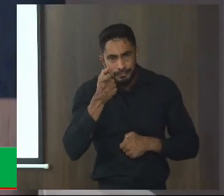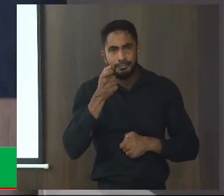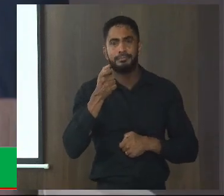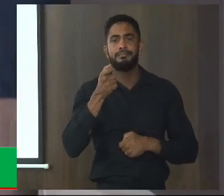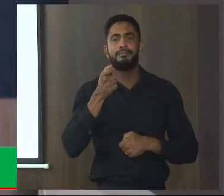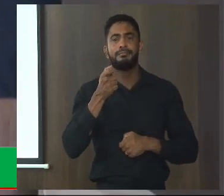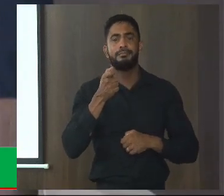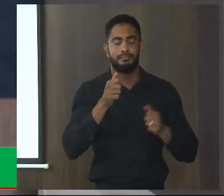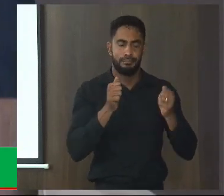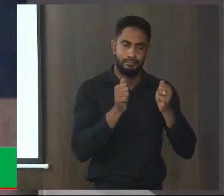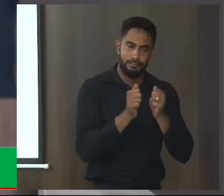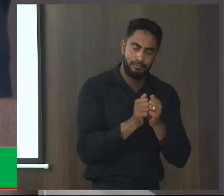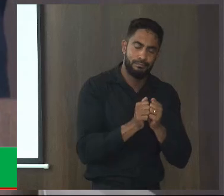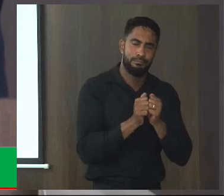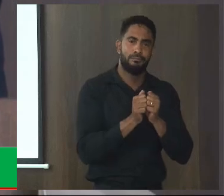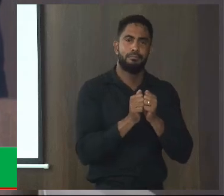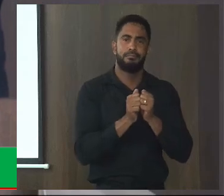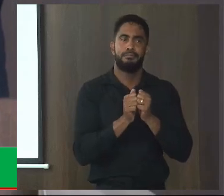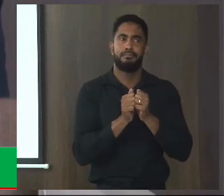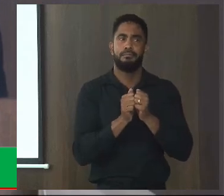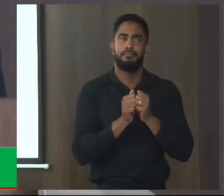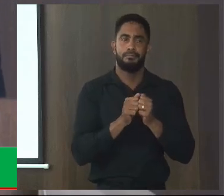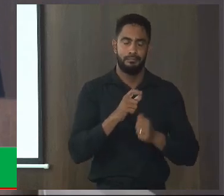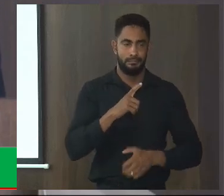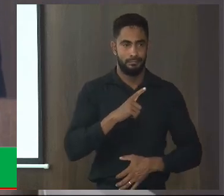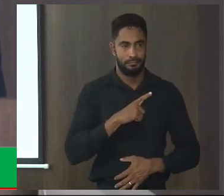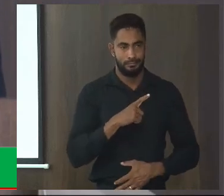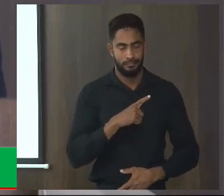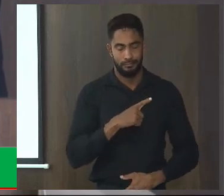o senhor, acompanhar a gente, para que a gente possa ter